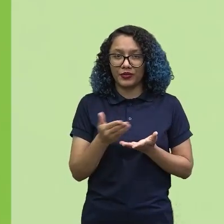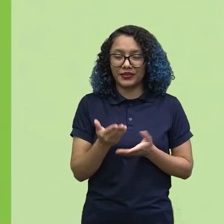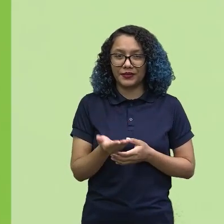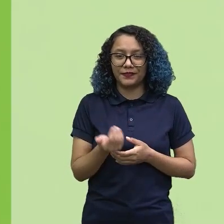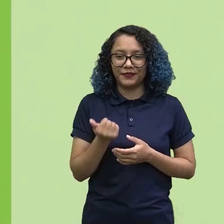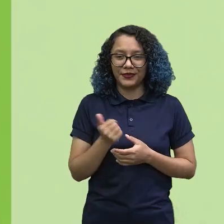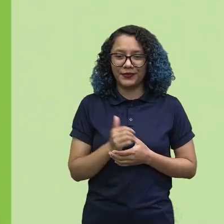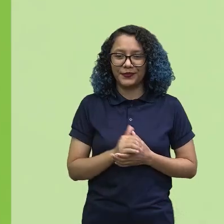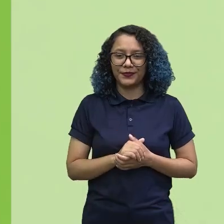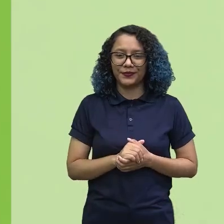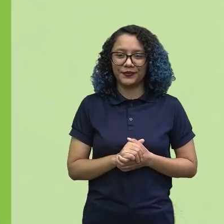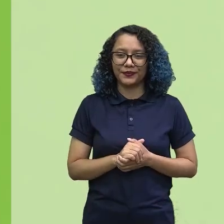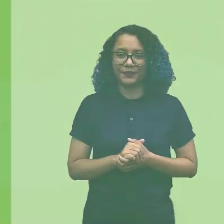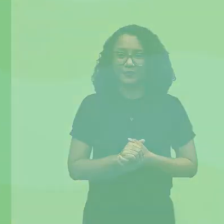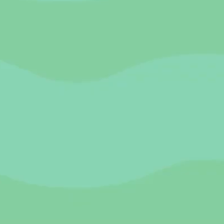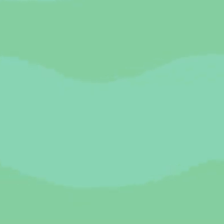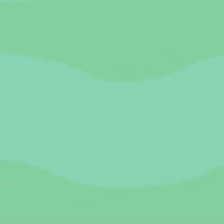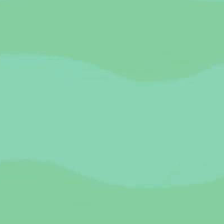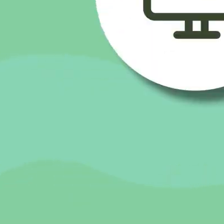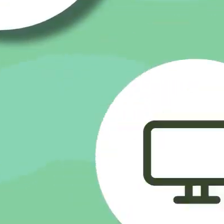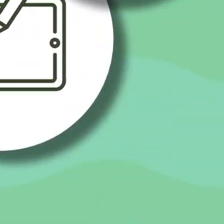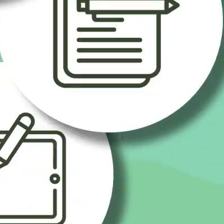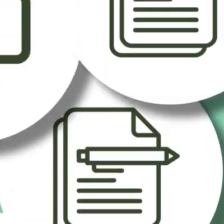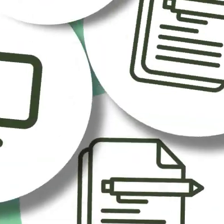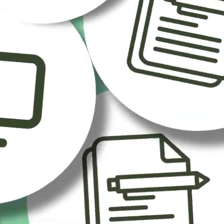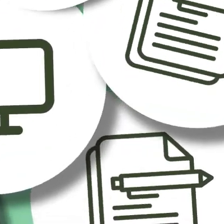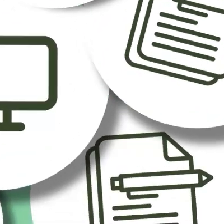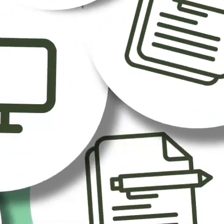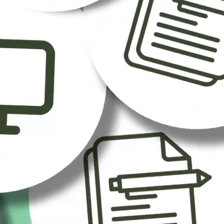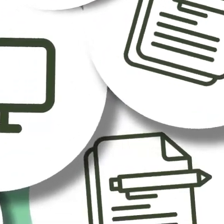dar início à nossa aula.